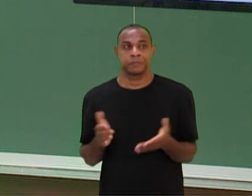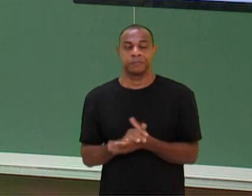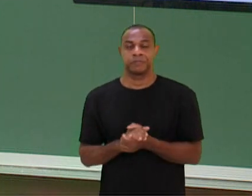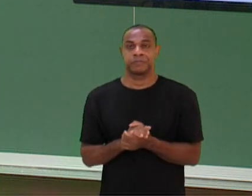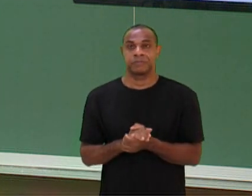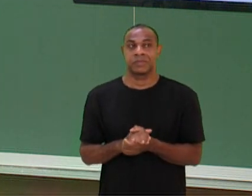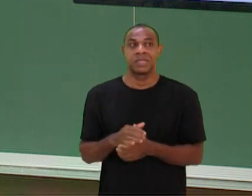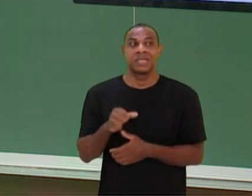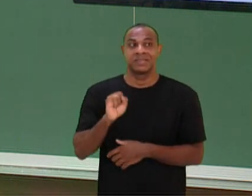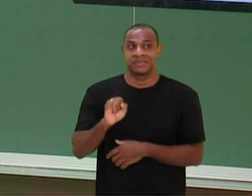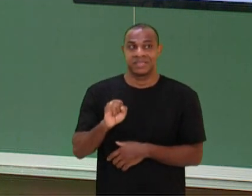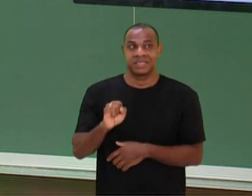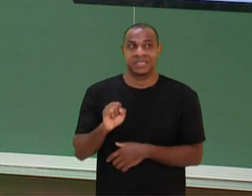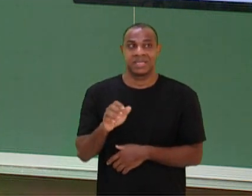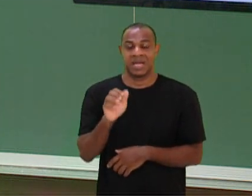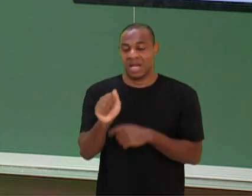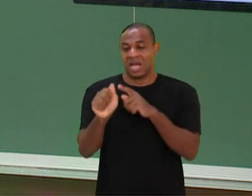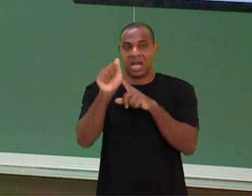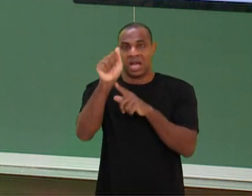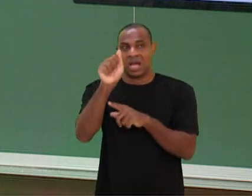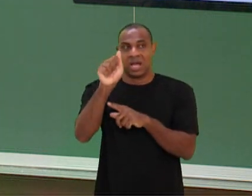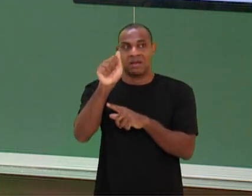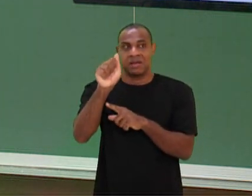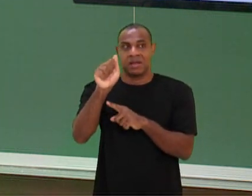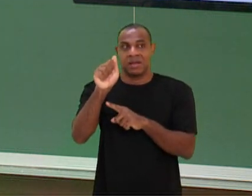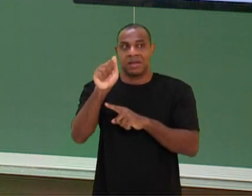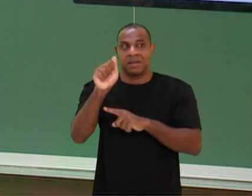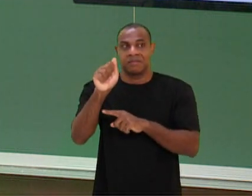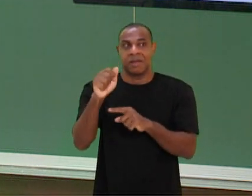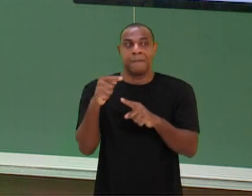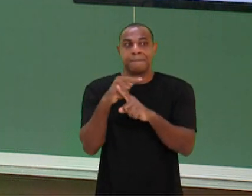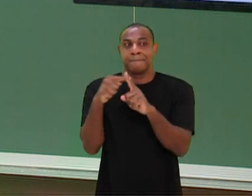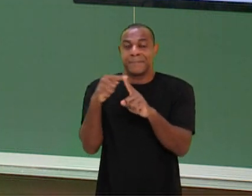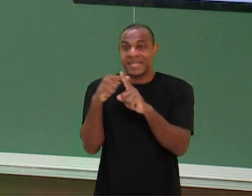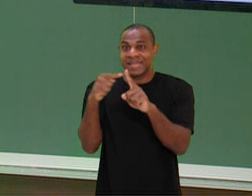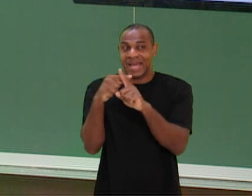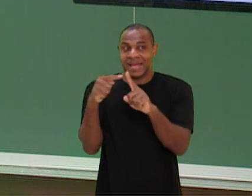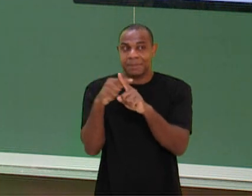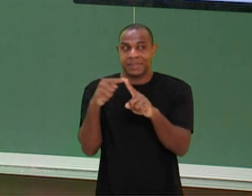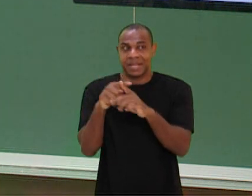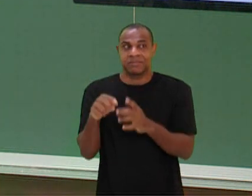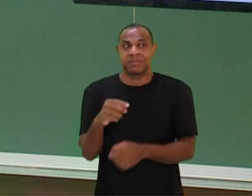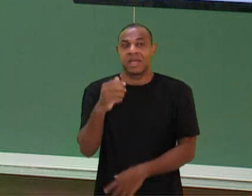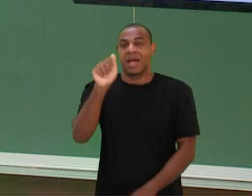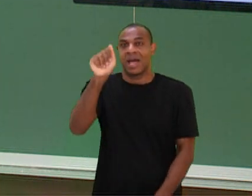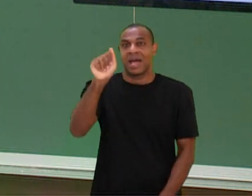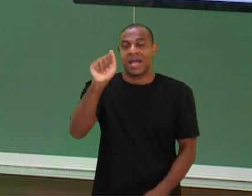Se aqui era A, você vai pegar a metade de A, ou seja, A sobre